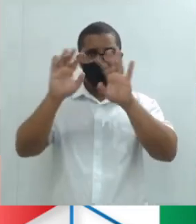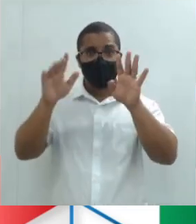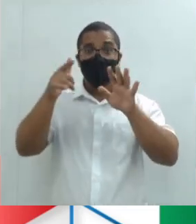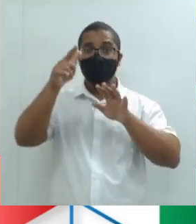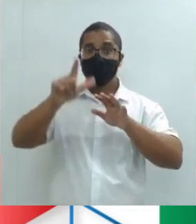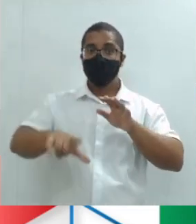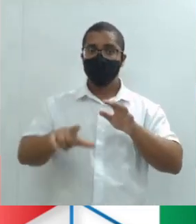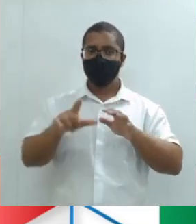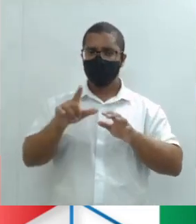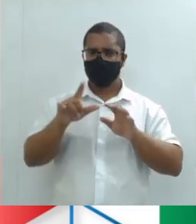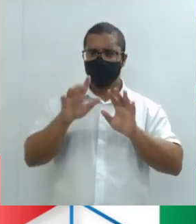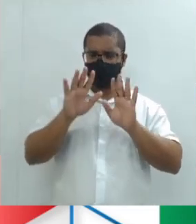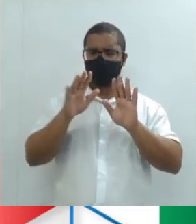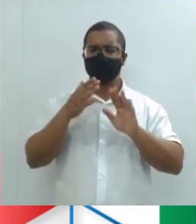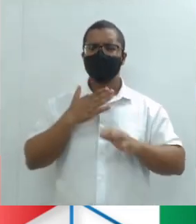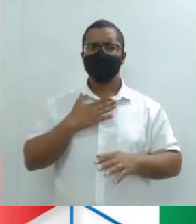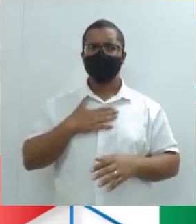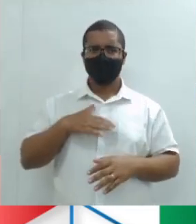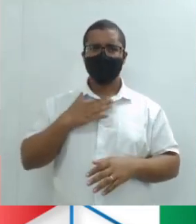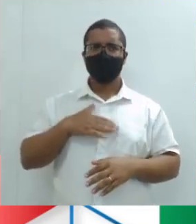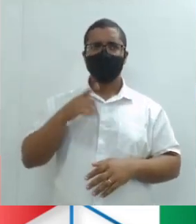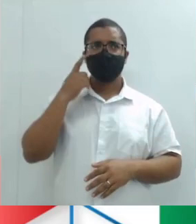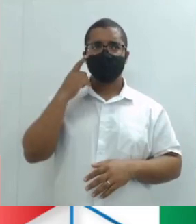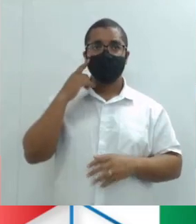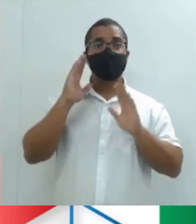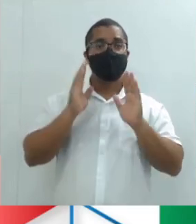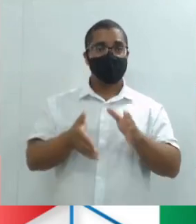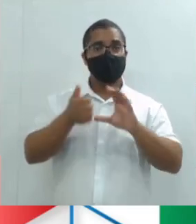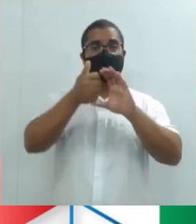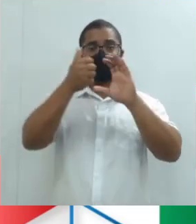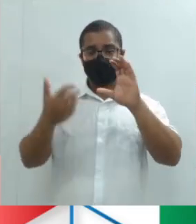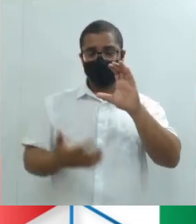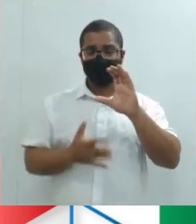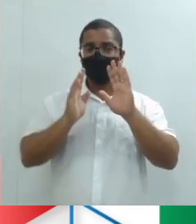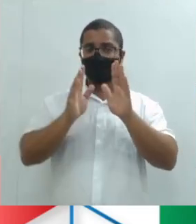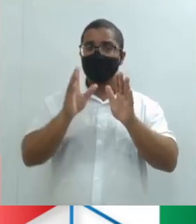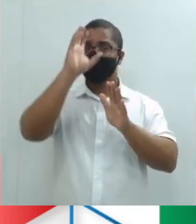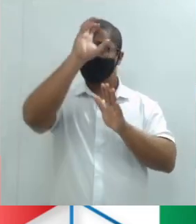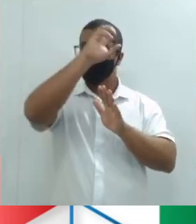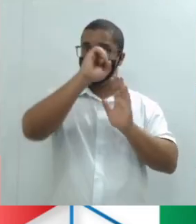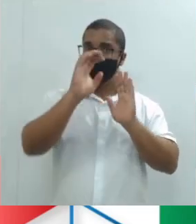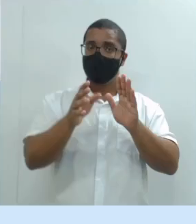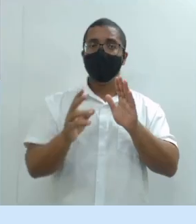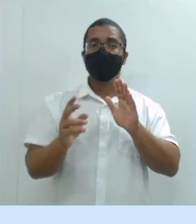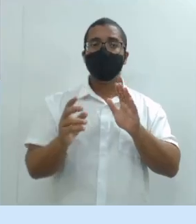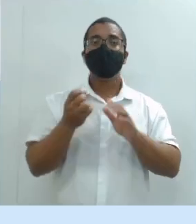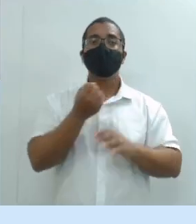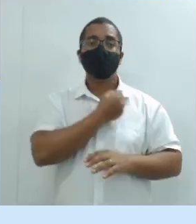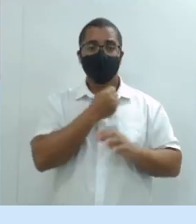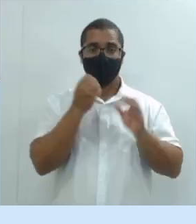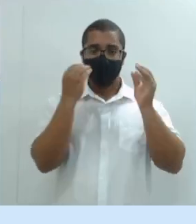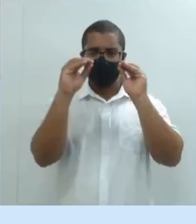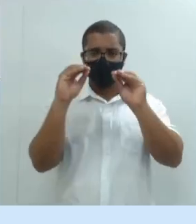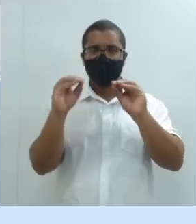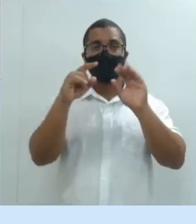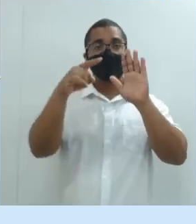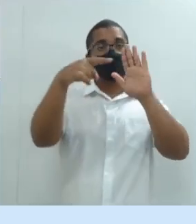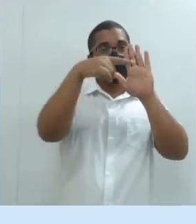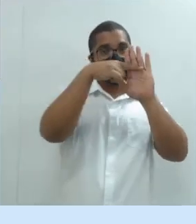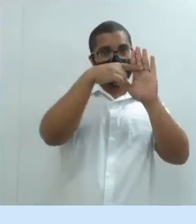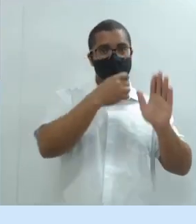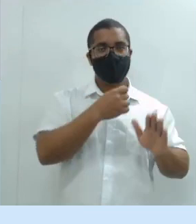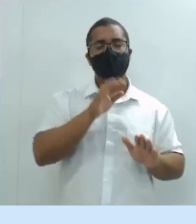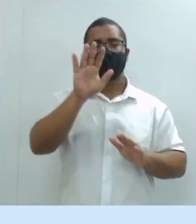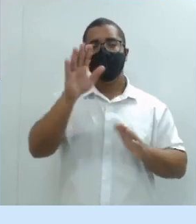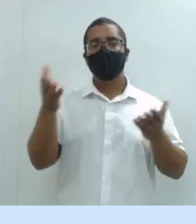para a propriedade. Primeira propriedade, já vimos os valores, tá? Em relação a expoente negativo. Agora